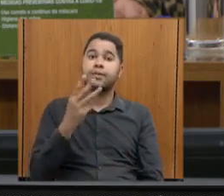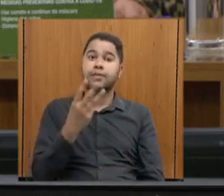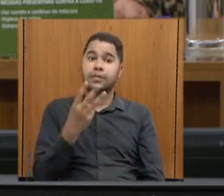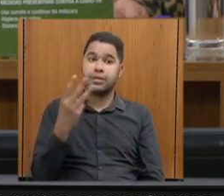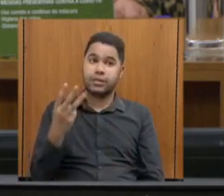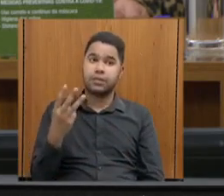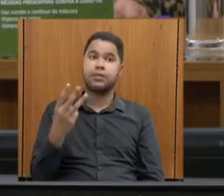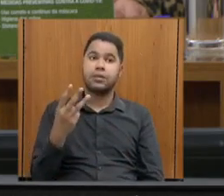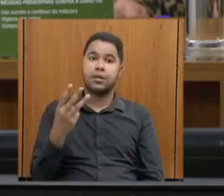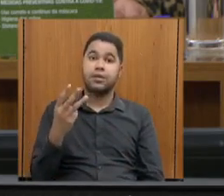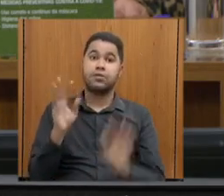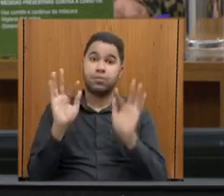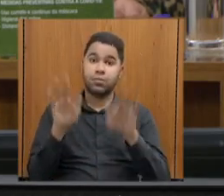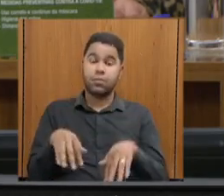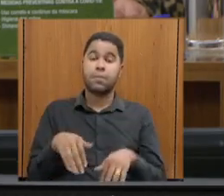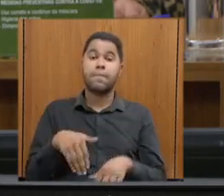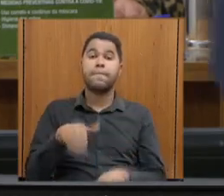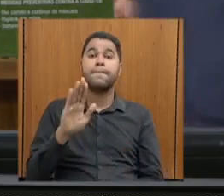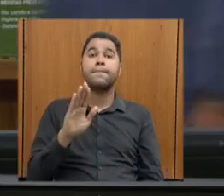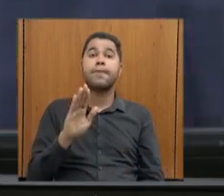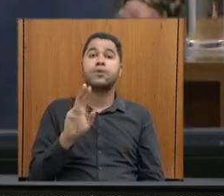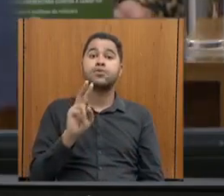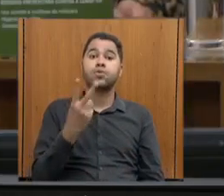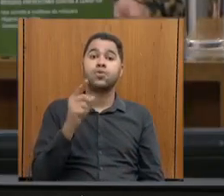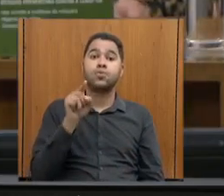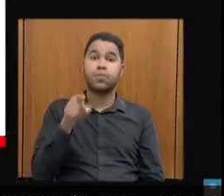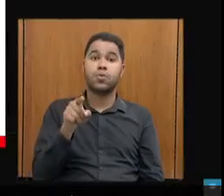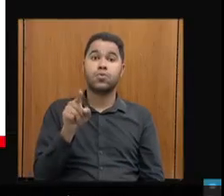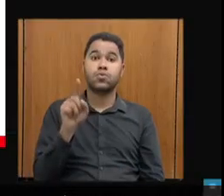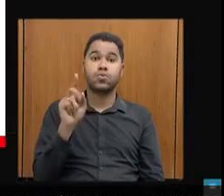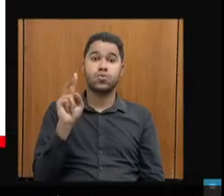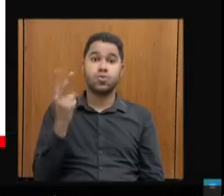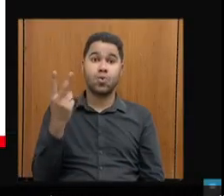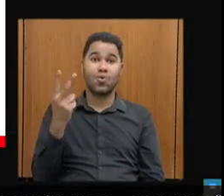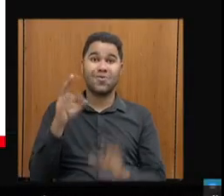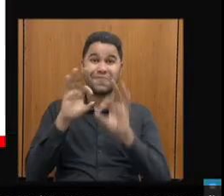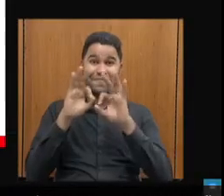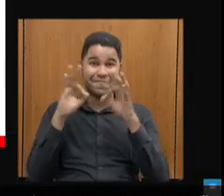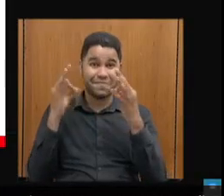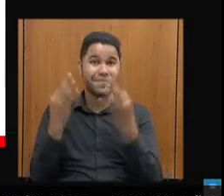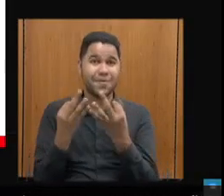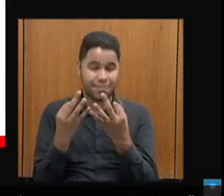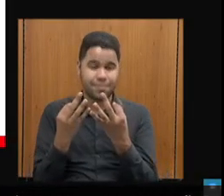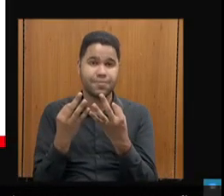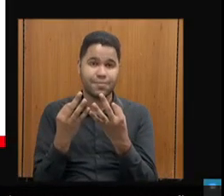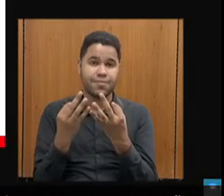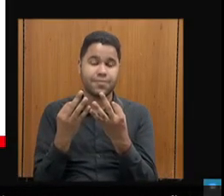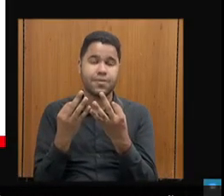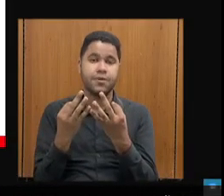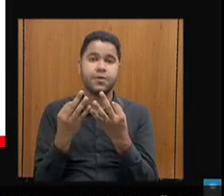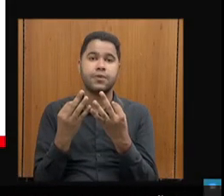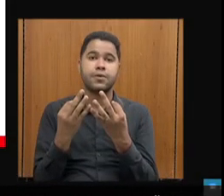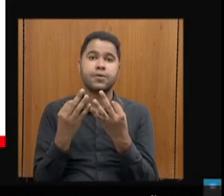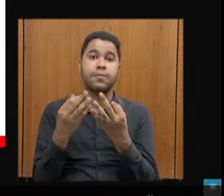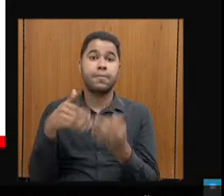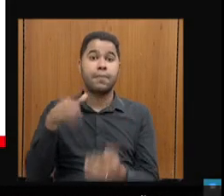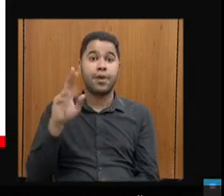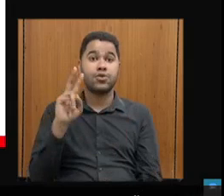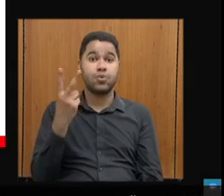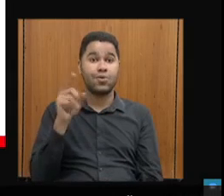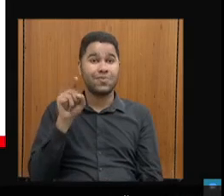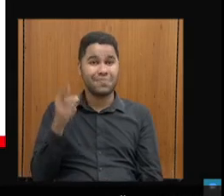sinalizadas e mais de dois. Dois mil famílias é mais de duas mil famílias